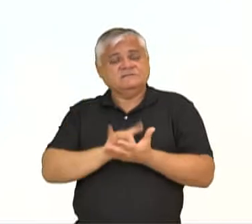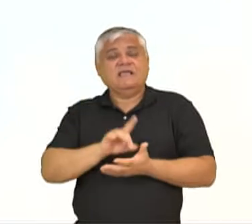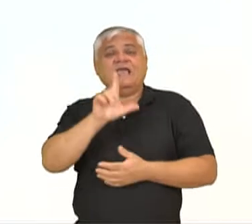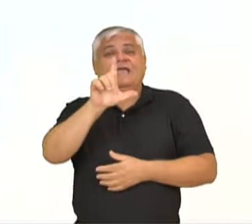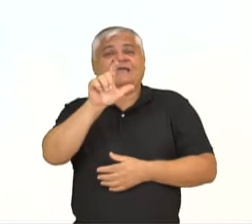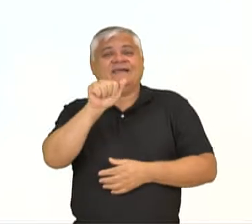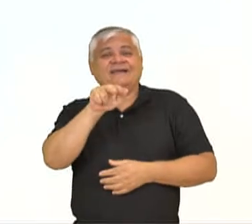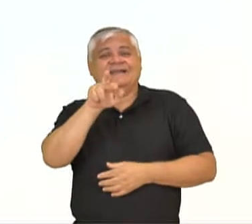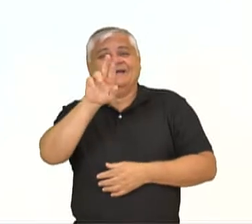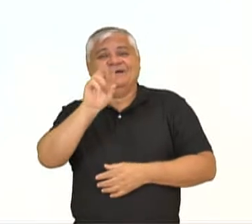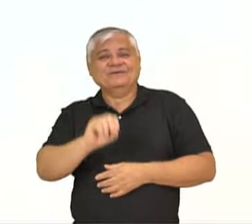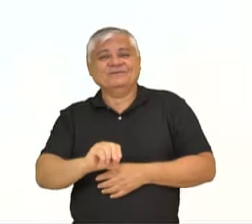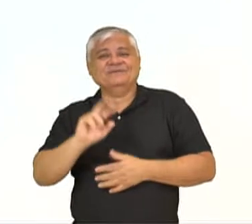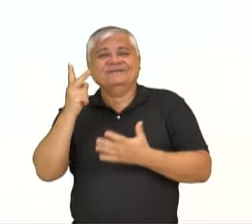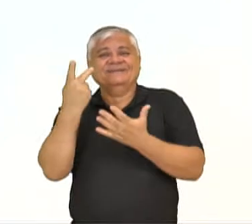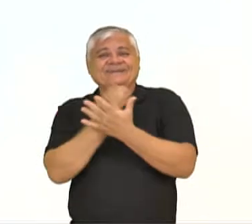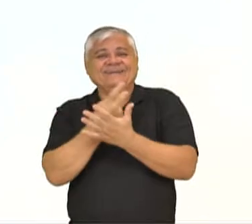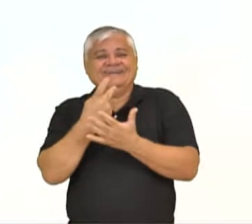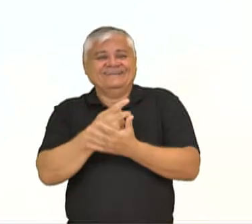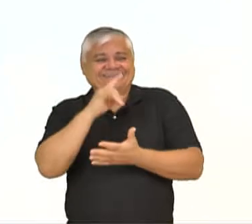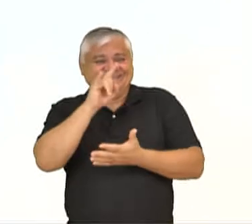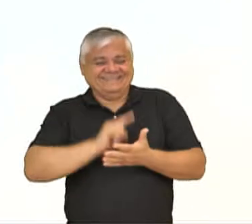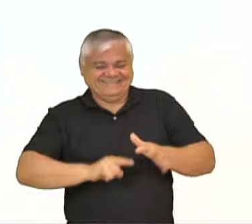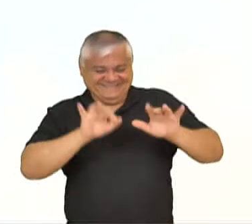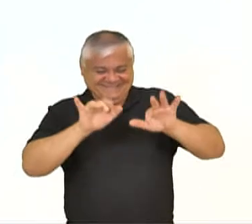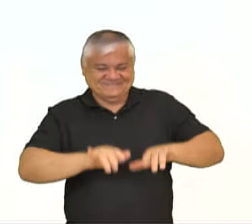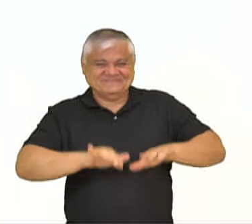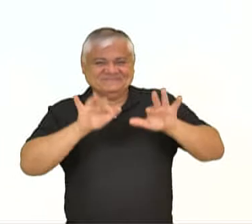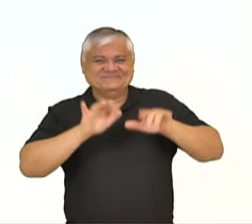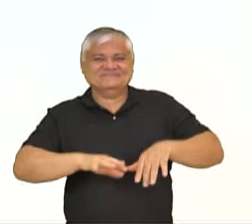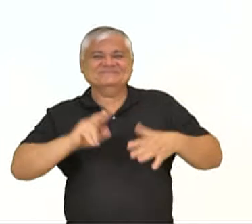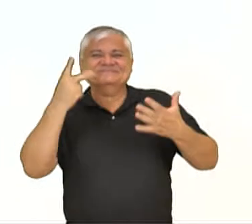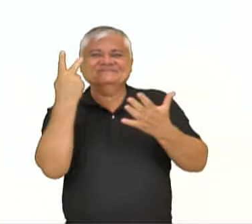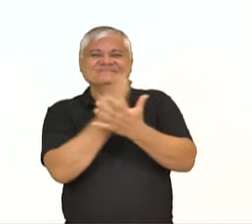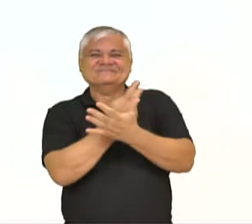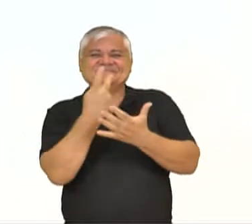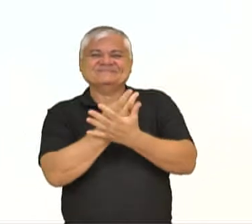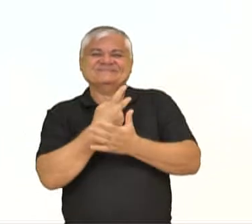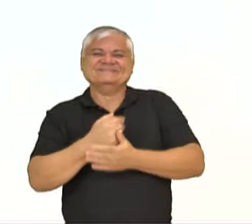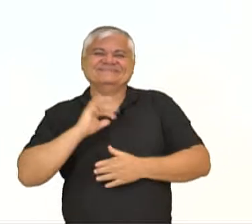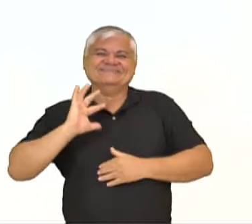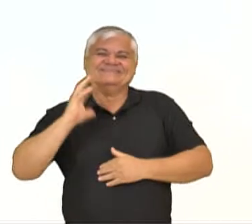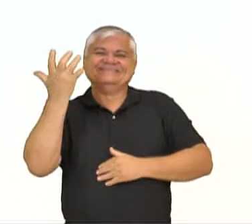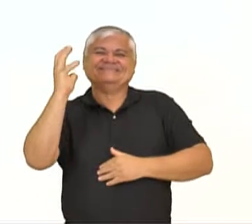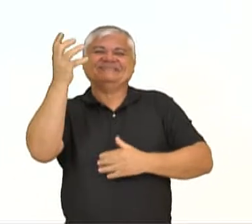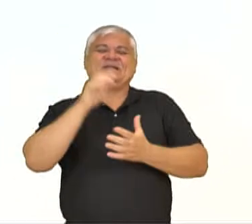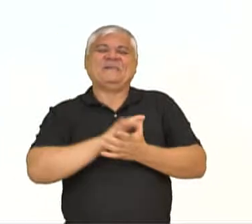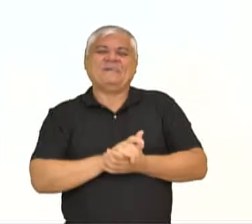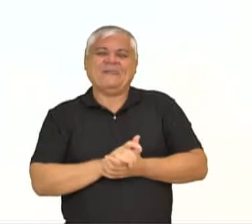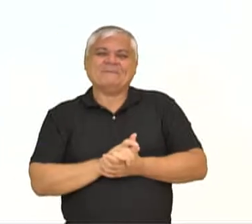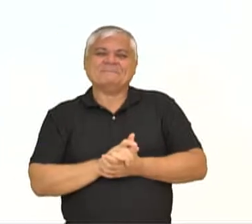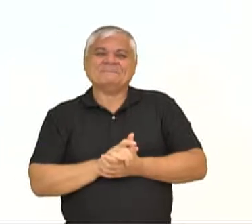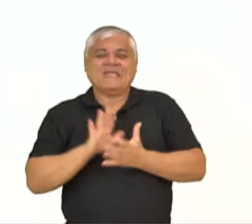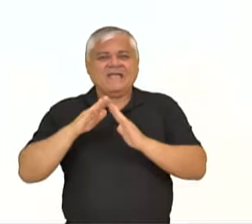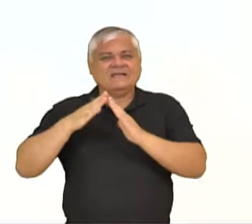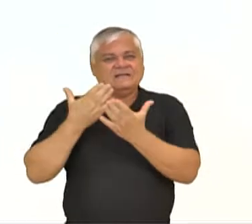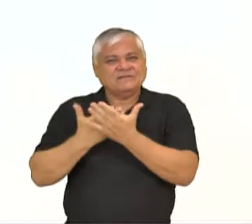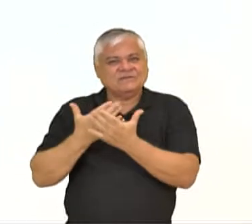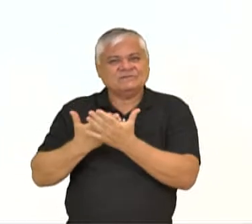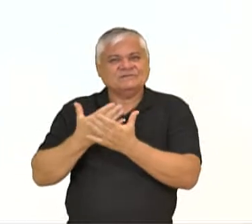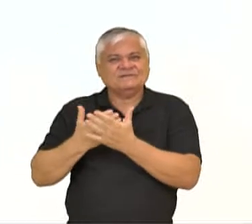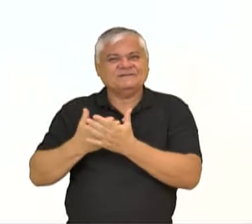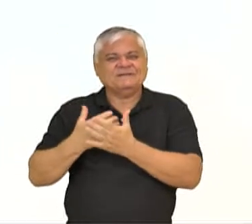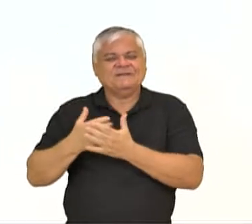Lauro. Se enganaram no cartório e os enganos se sucediam. Na escola, vivia